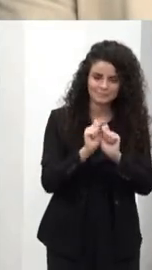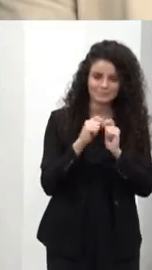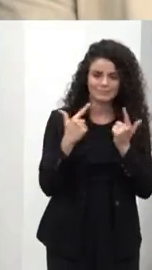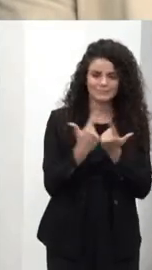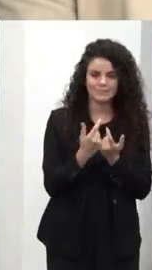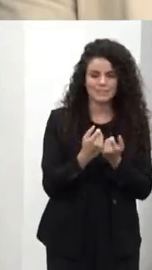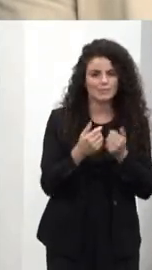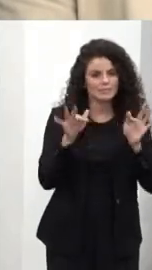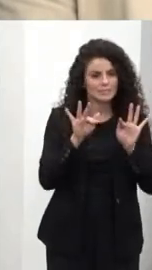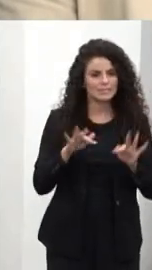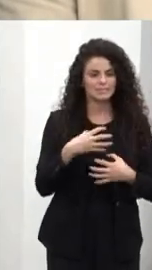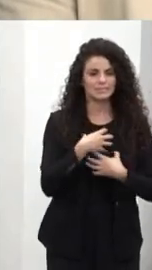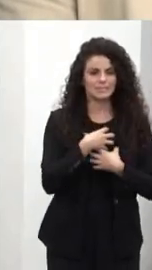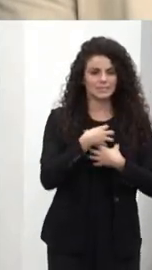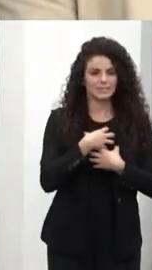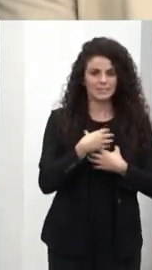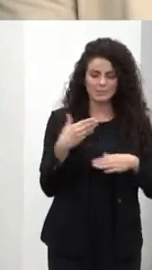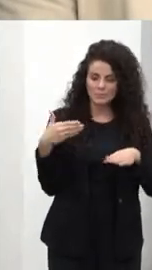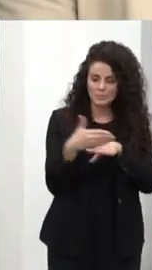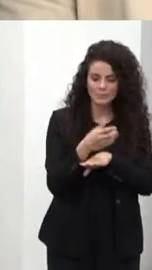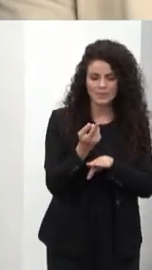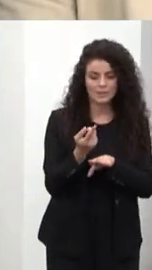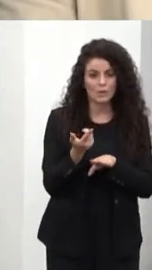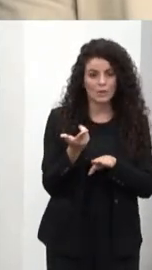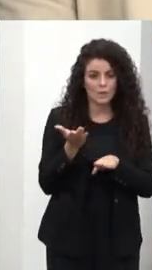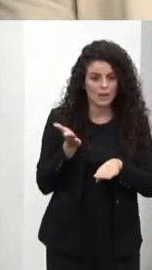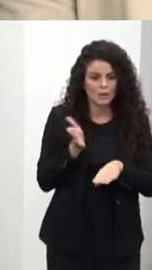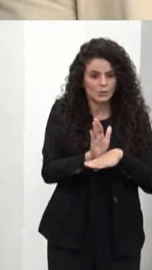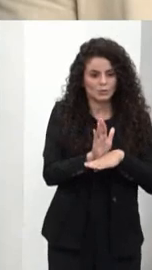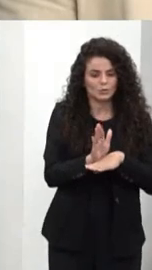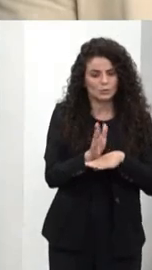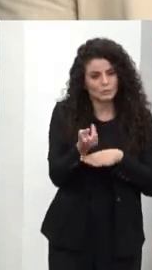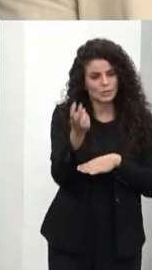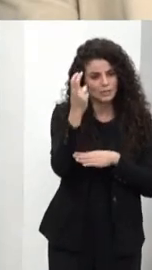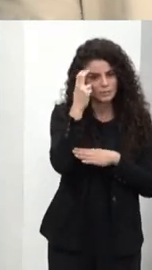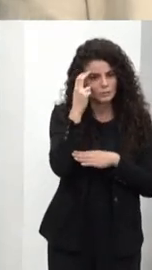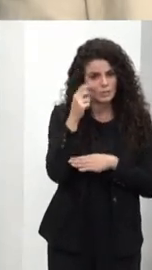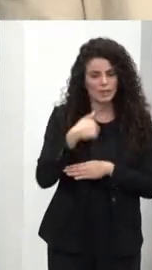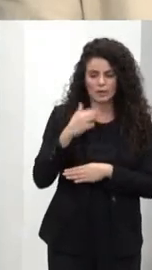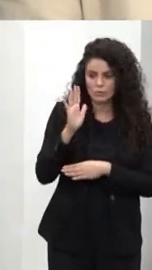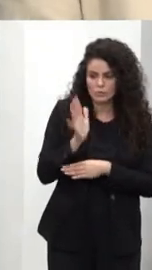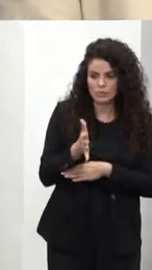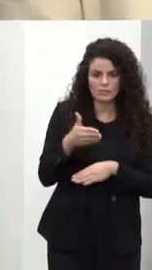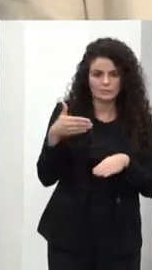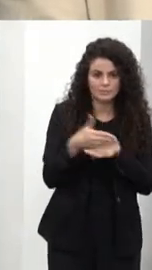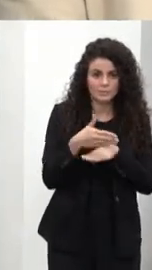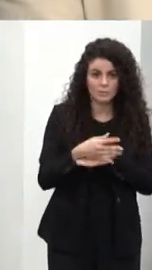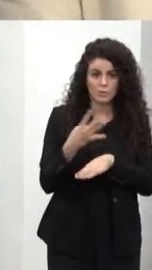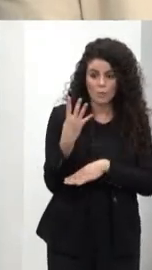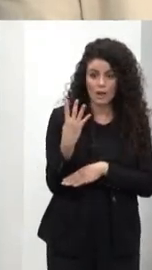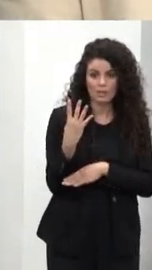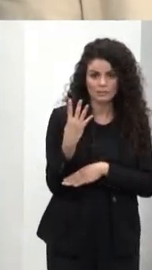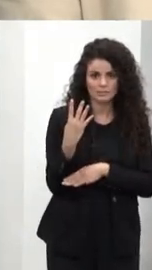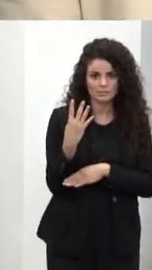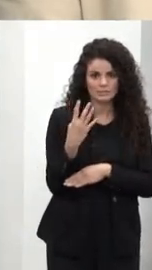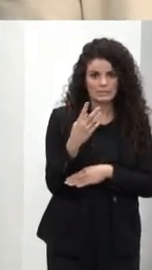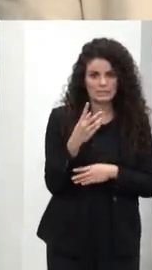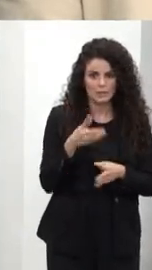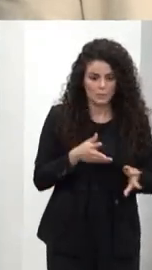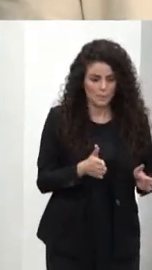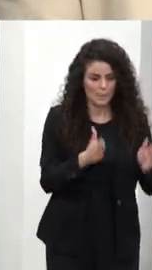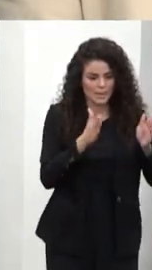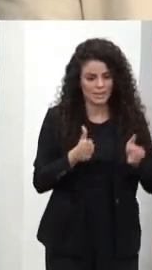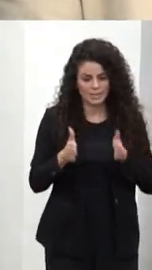comprometidos com a cultura mas nesses três mandatos eu tô indo para o quarto agora nós construímos